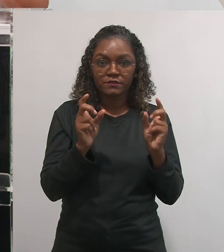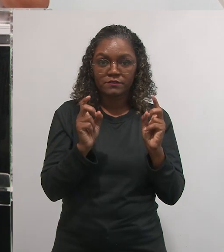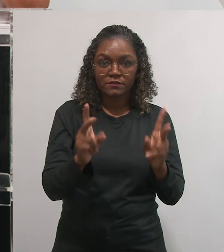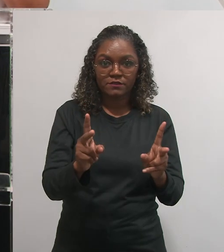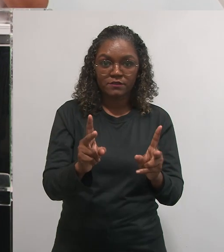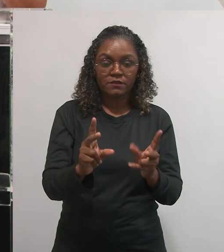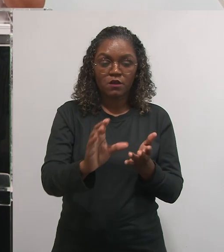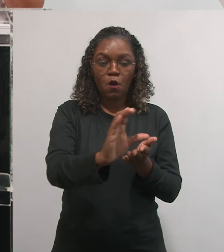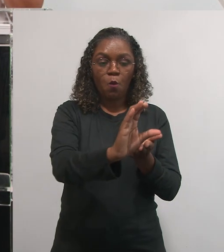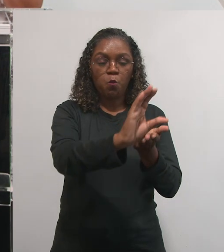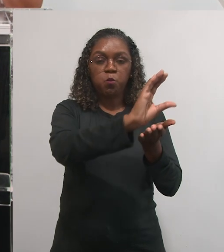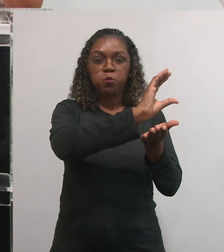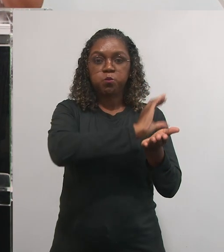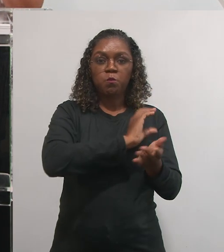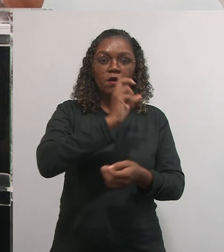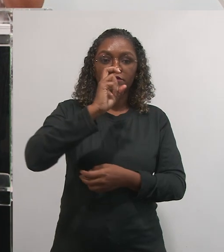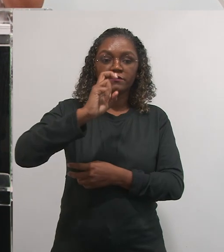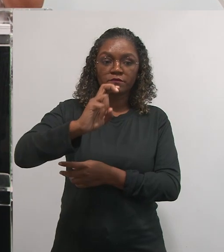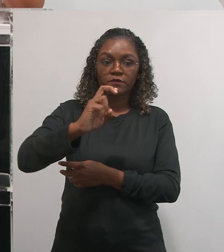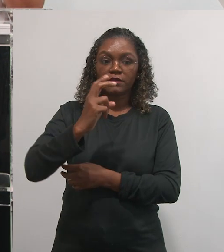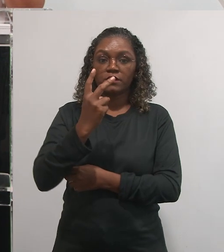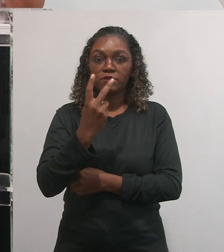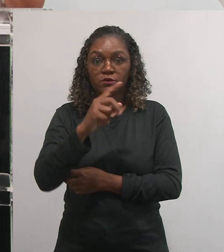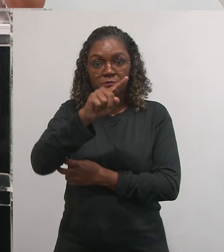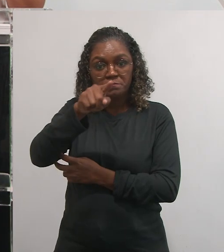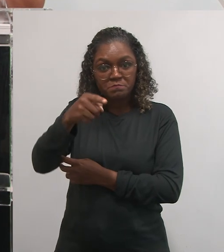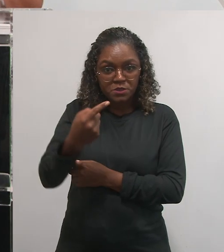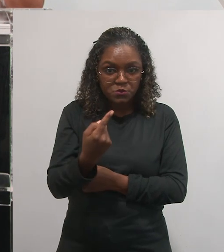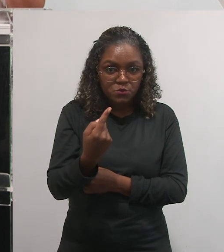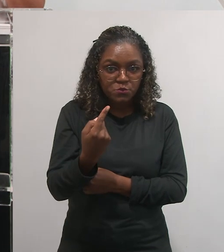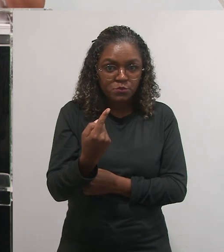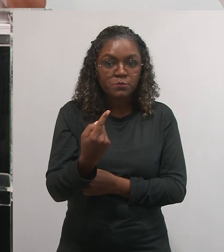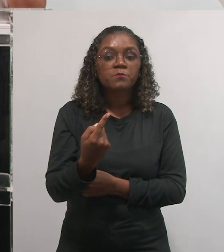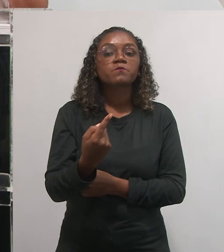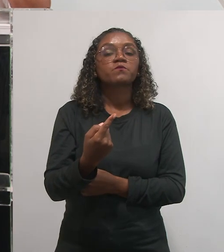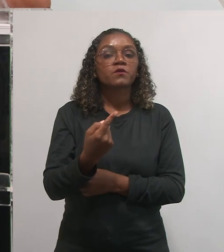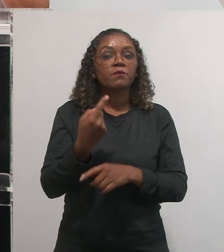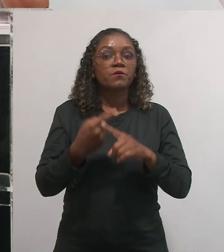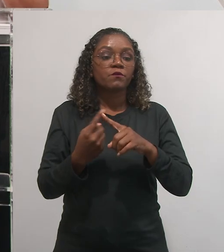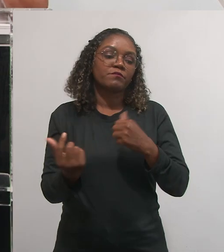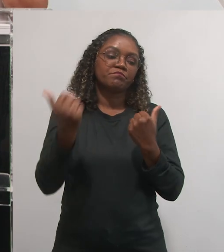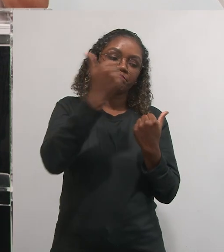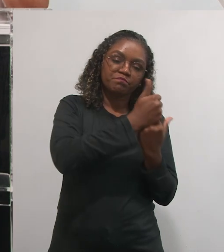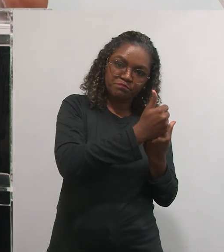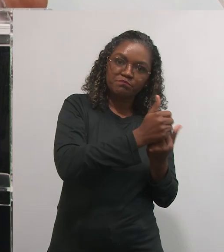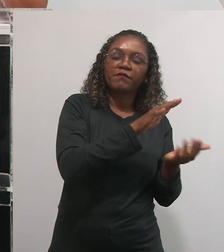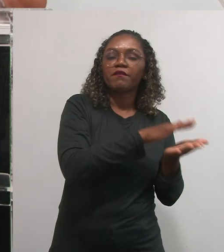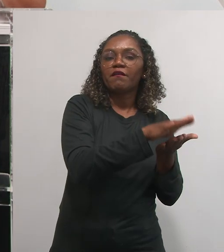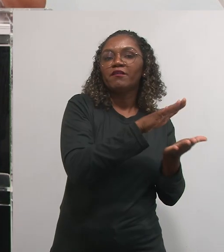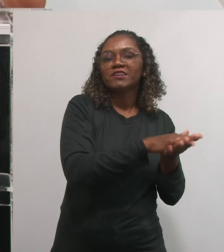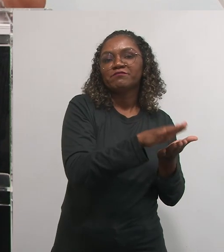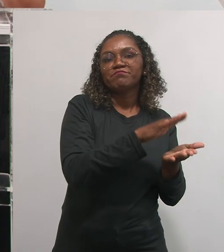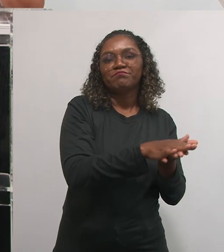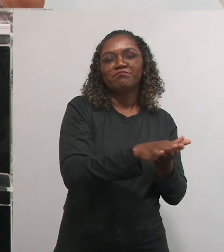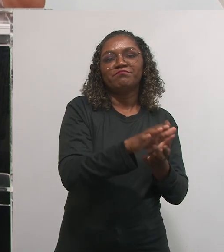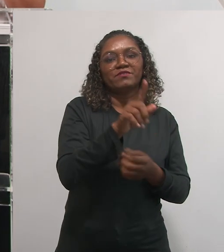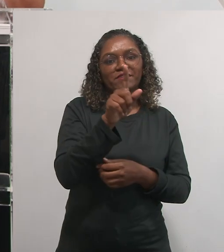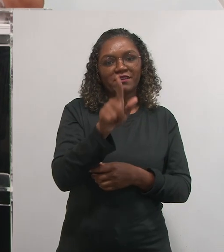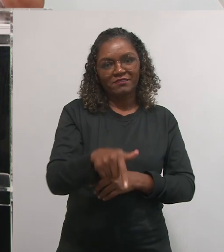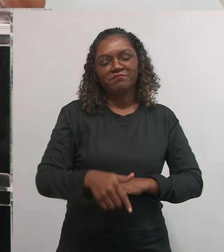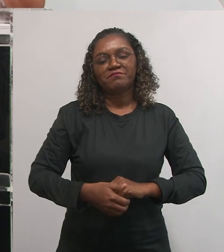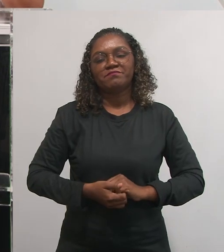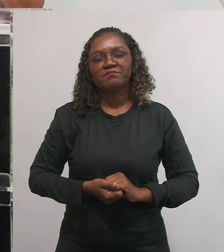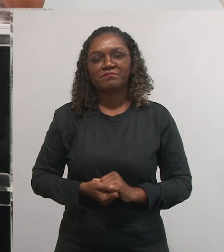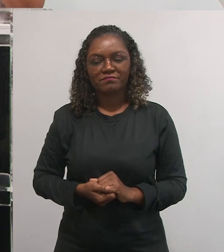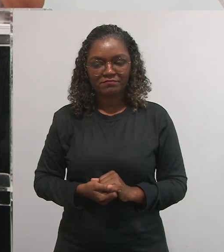52.000 50 quase R 52.500 para que ela consiga cobrir todos os seus